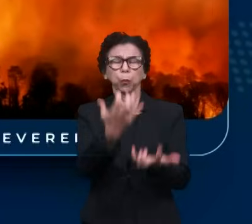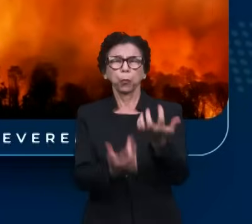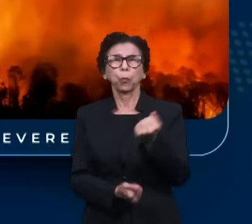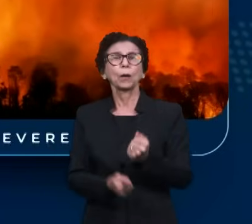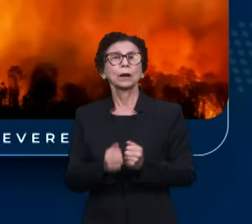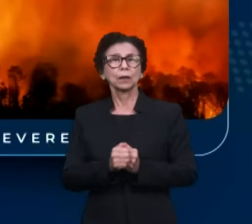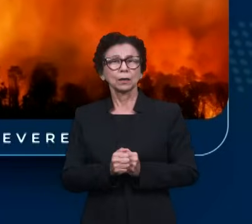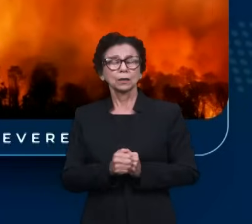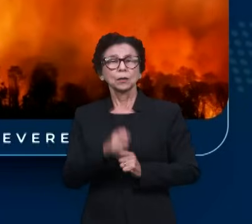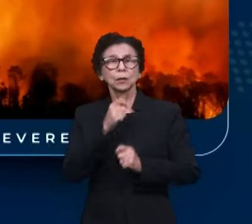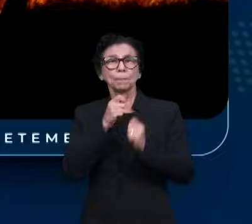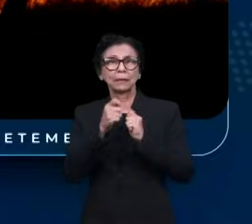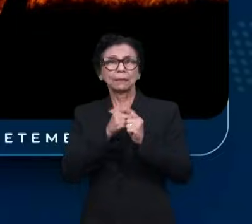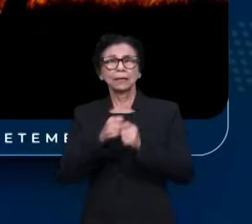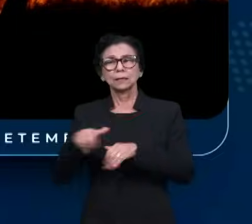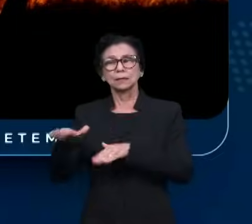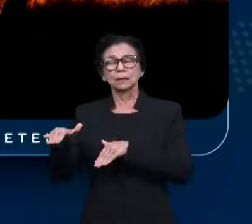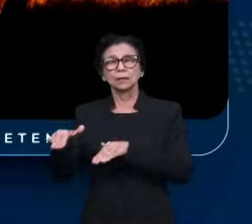fevereiro deste ano.